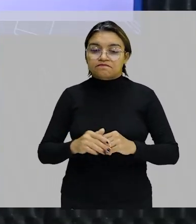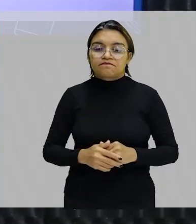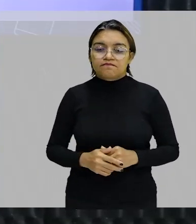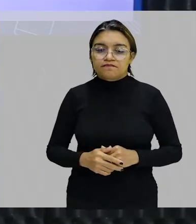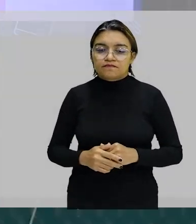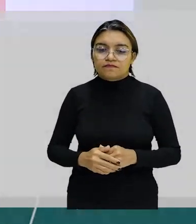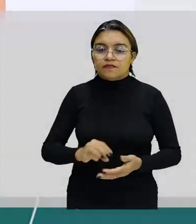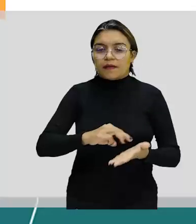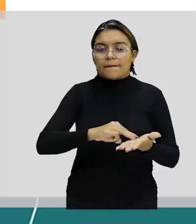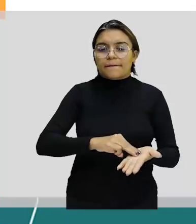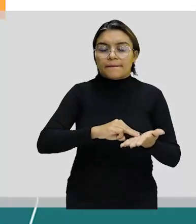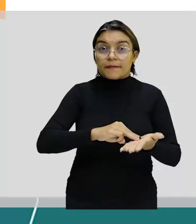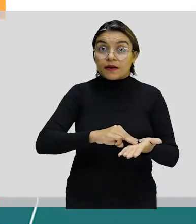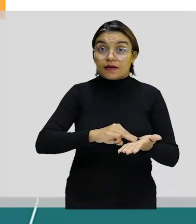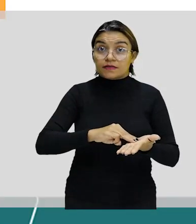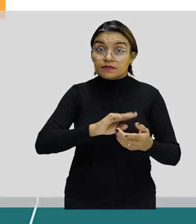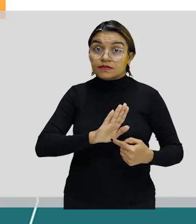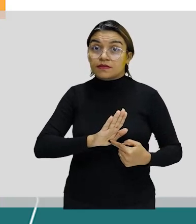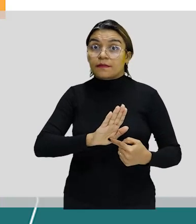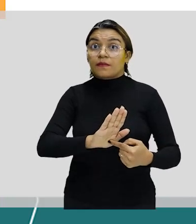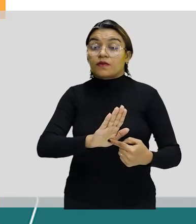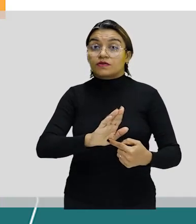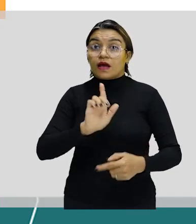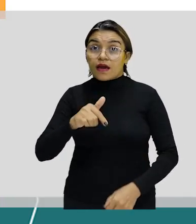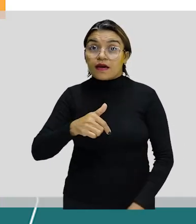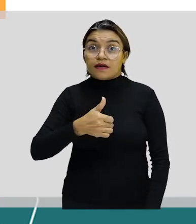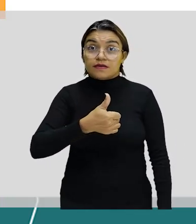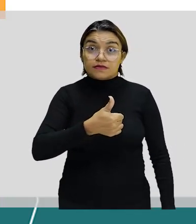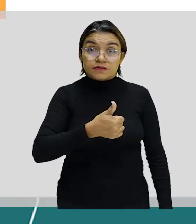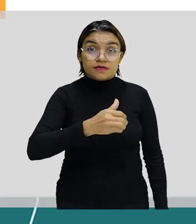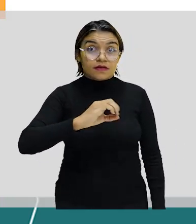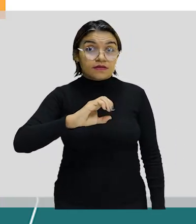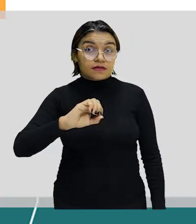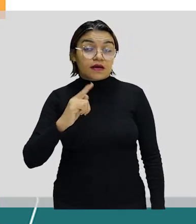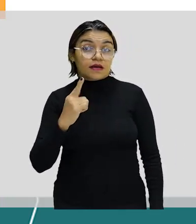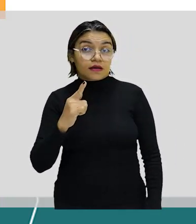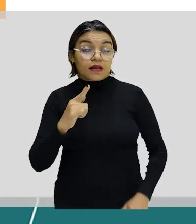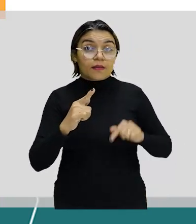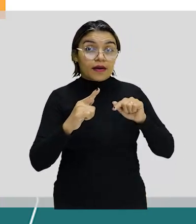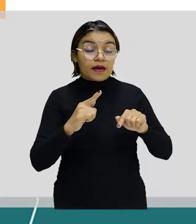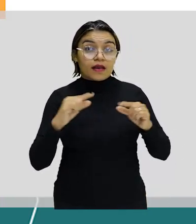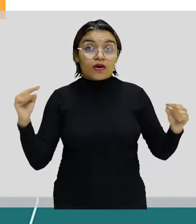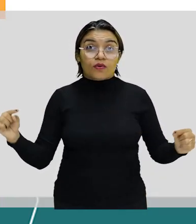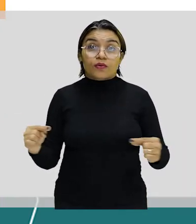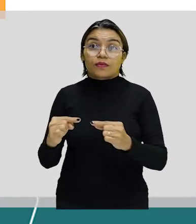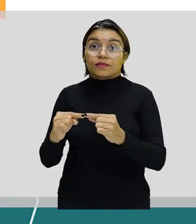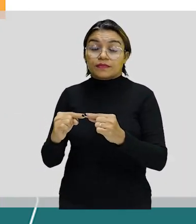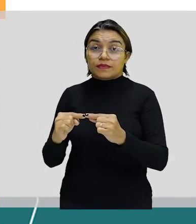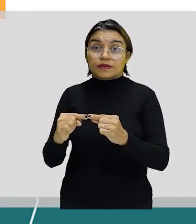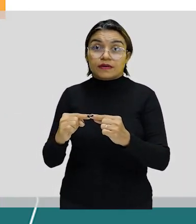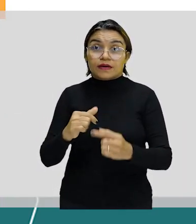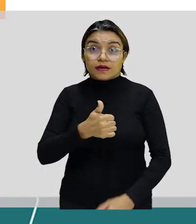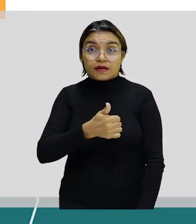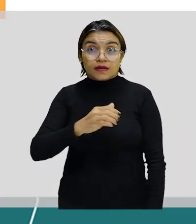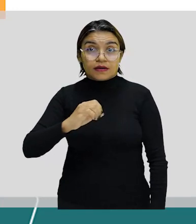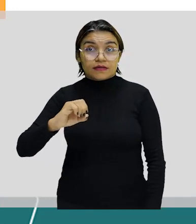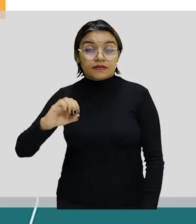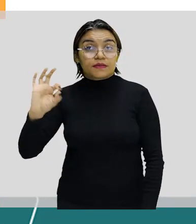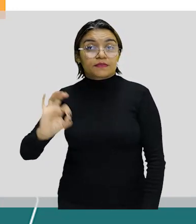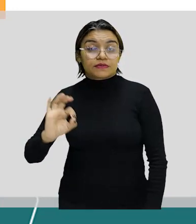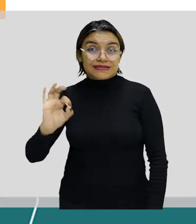qual é a massa da amostra, certo? 100 gramas. Então, essa massa vai corresponder a 100%. Se nós